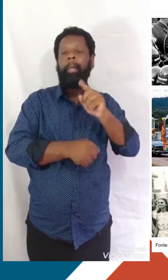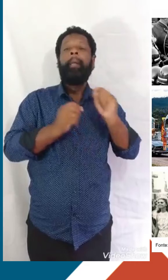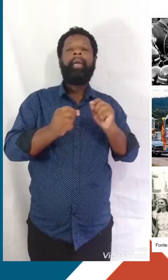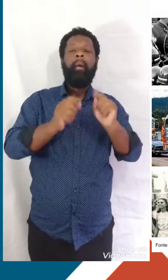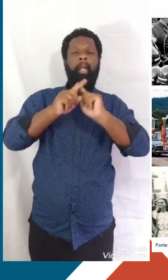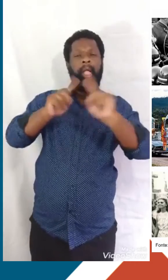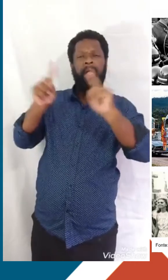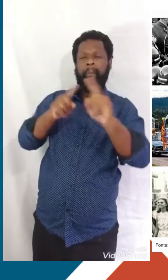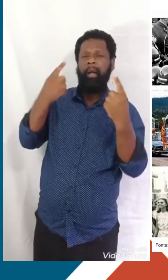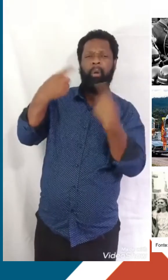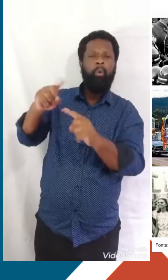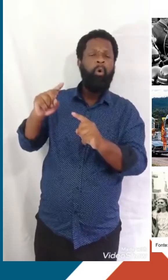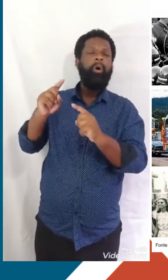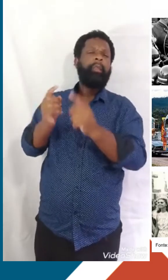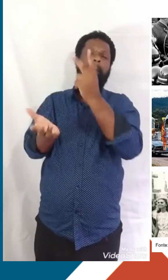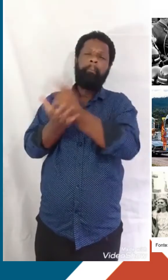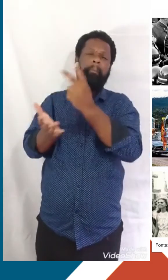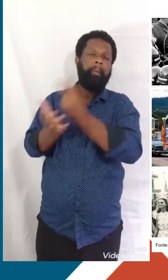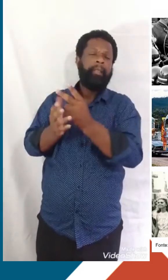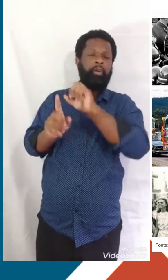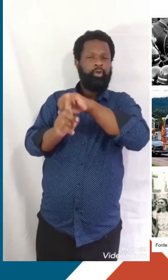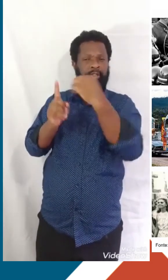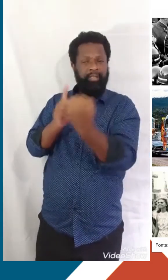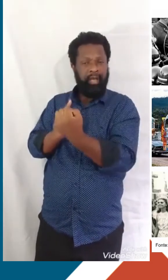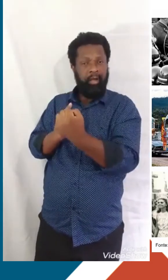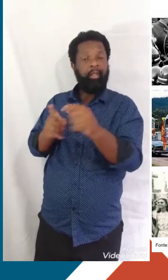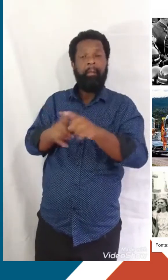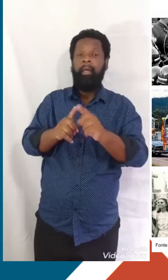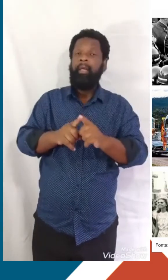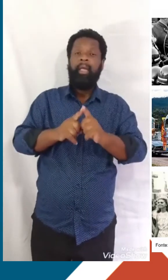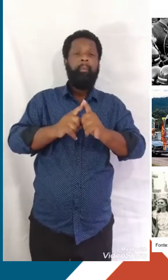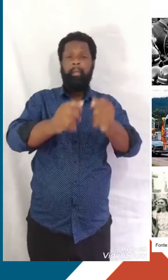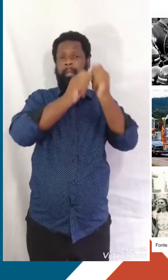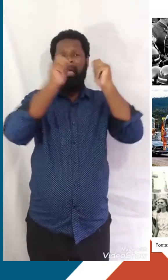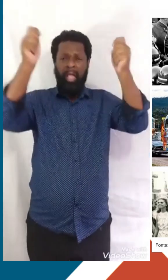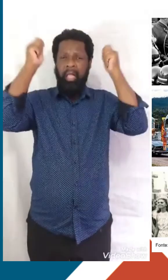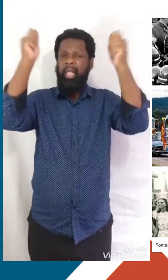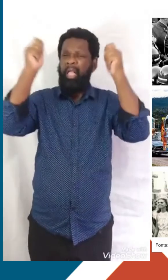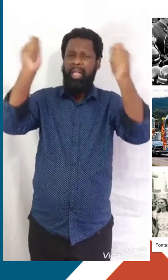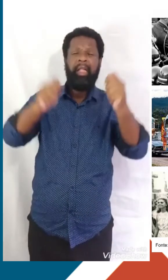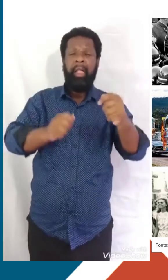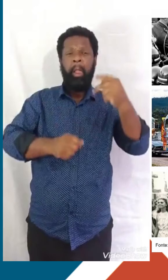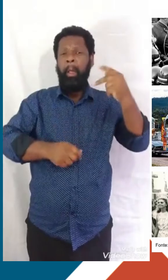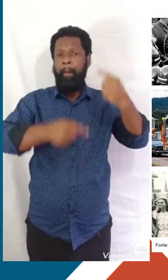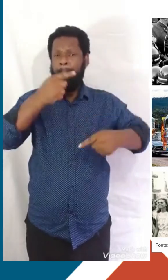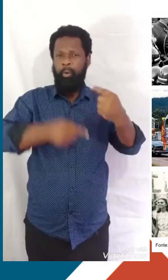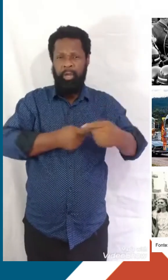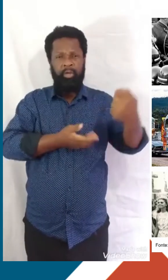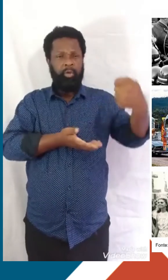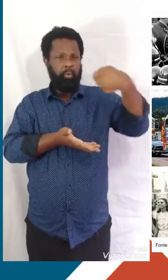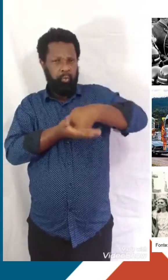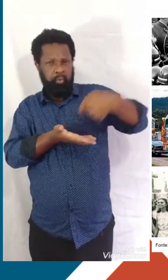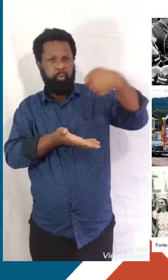contestar os padrões culturais e sociais da época e também como forma de protestar as repressões políticas e